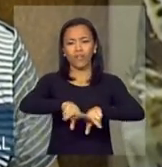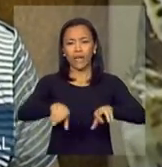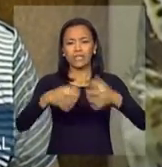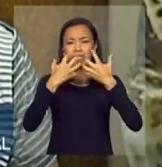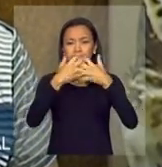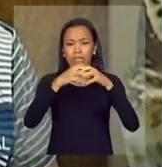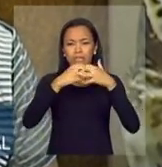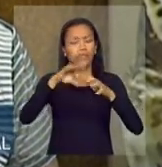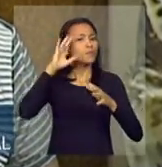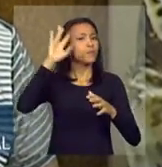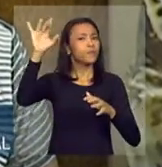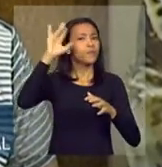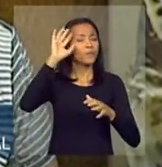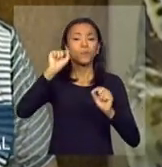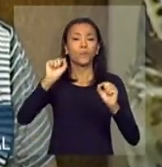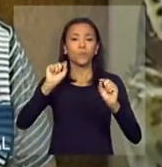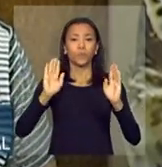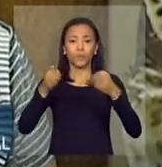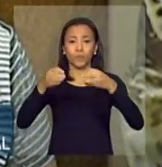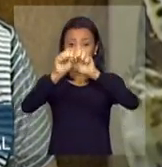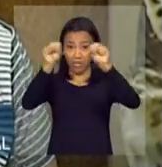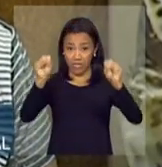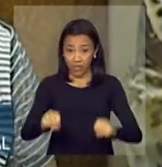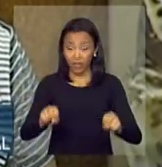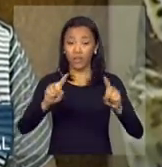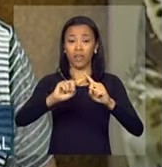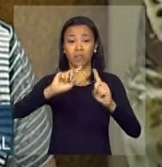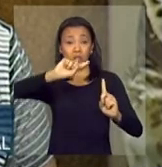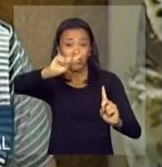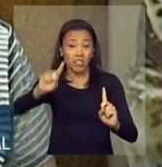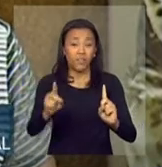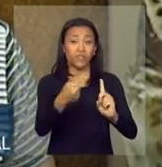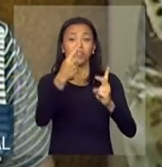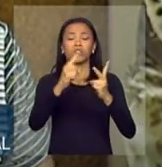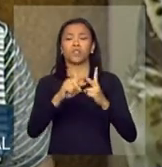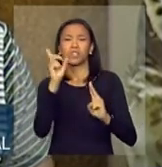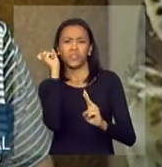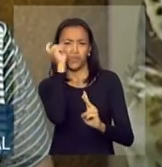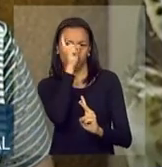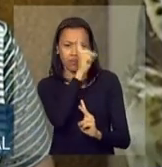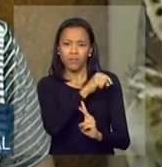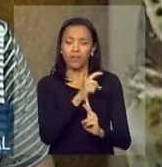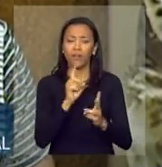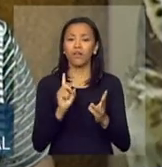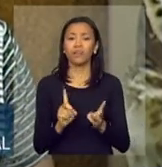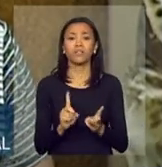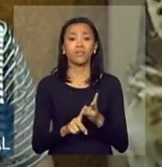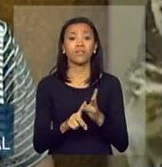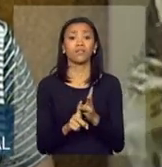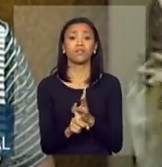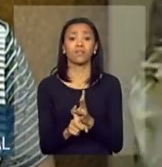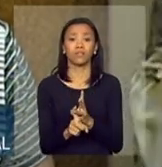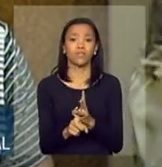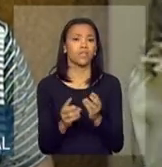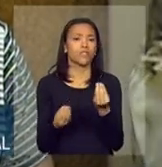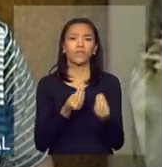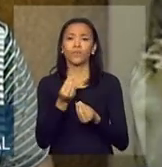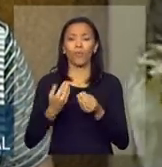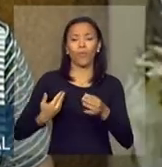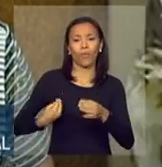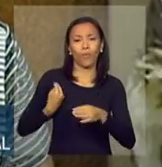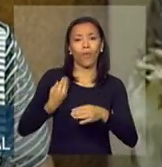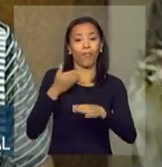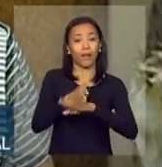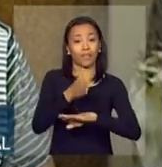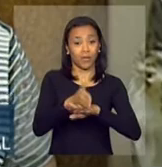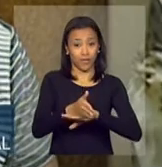sobre o sistema, como seus desafios e gargalos, com as dificuldades de participação social